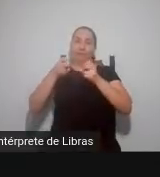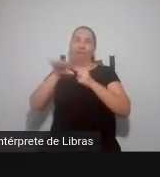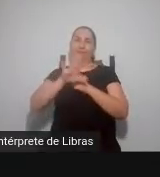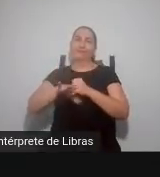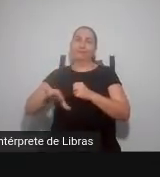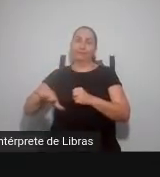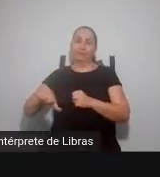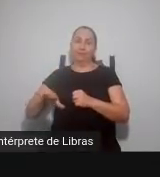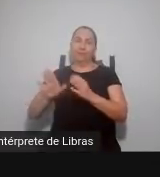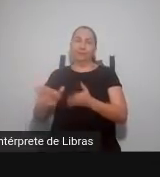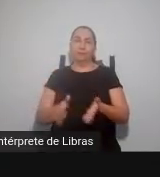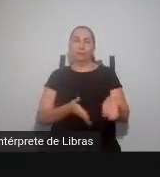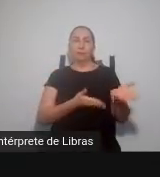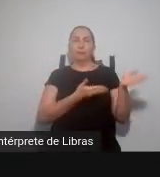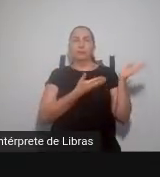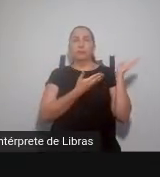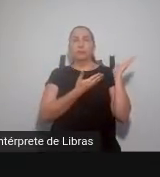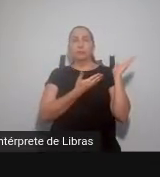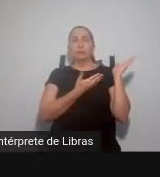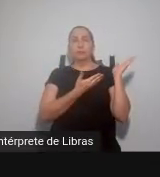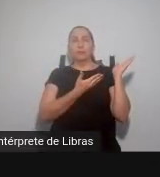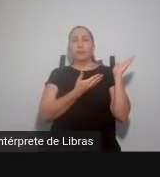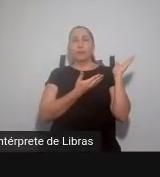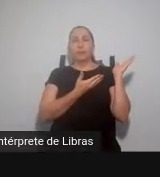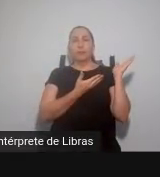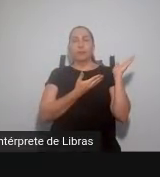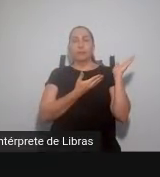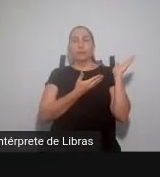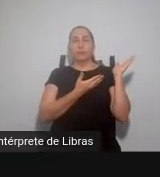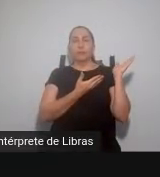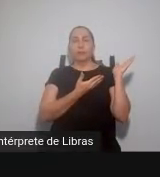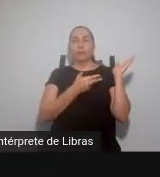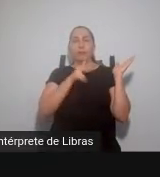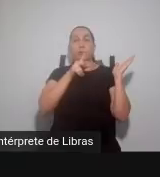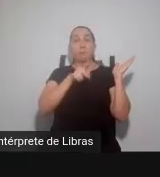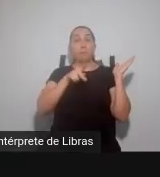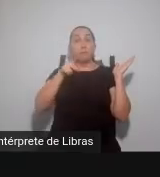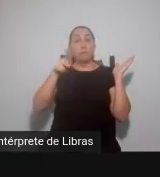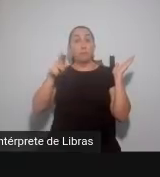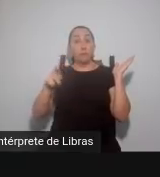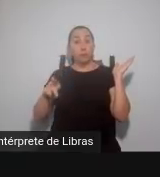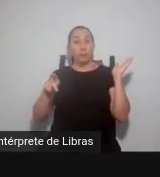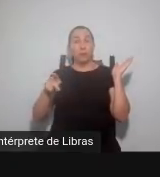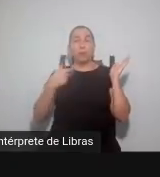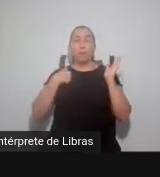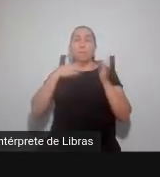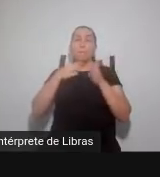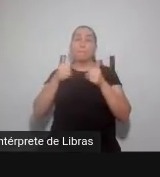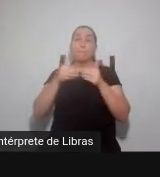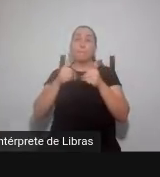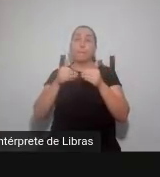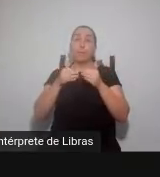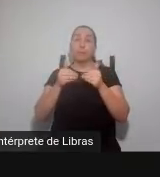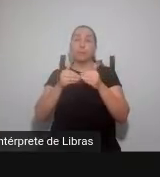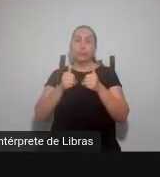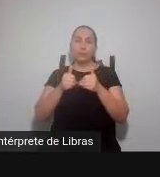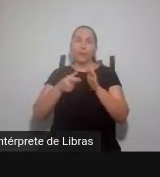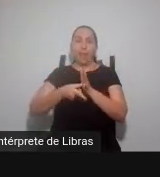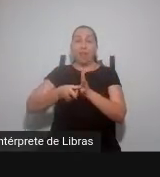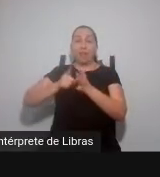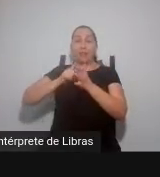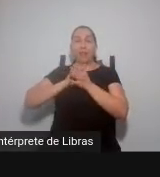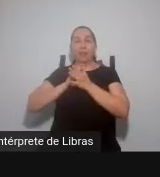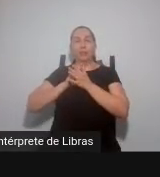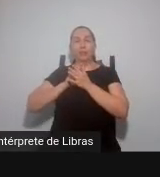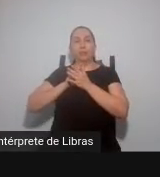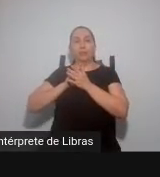uma lista que a professora pediu para as crianças fazerem antes do encontro síncrono, que é, será